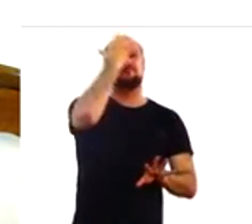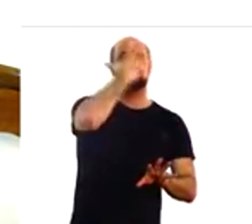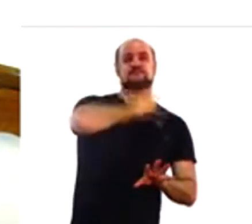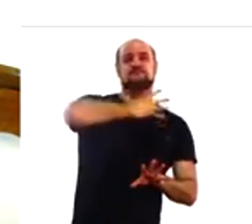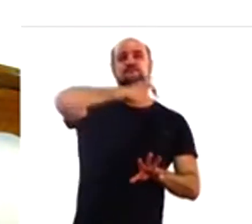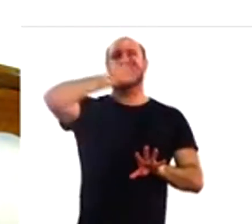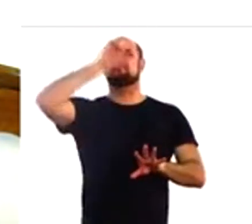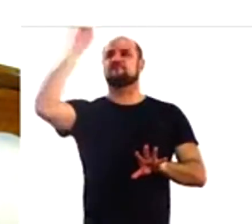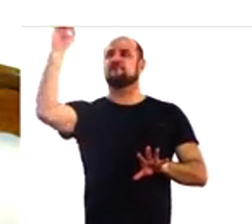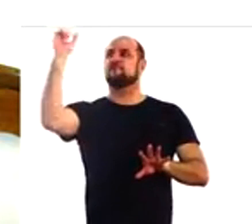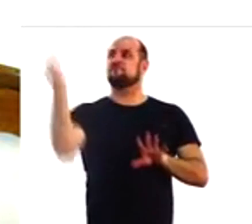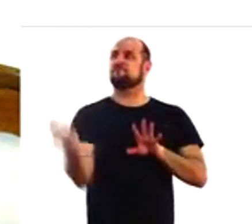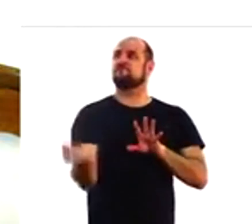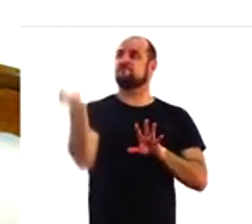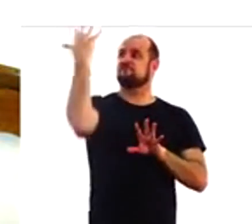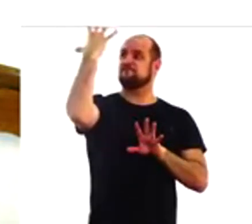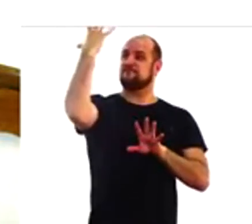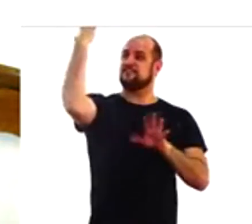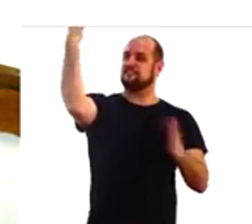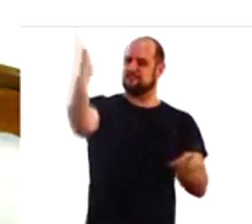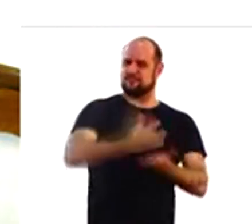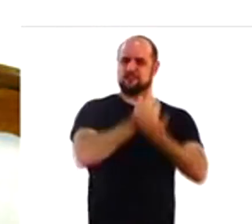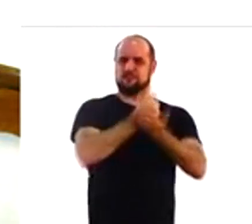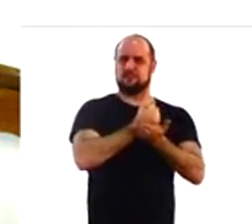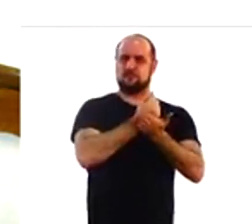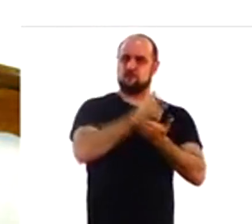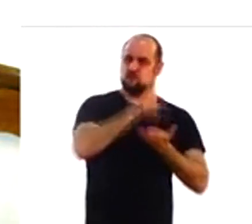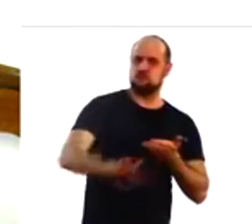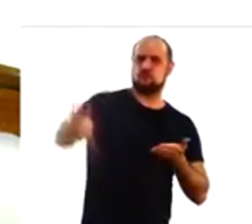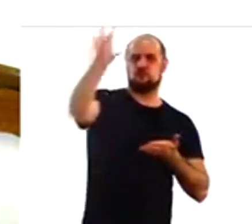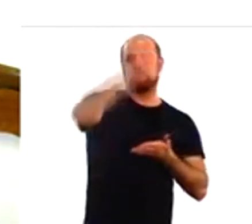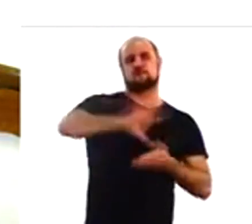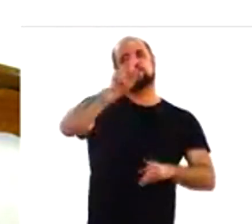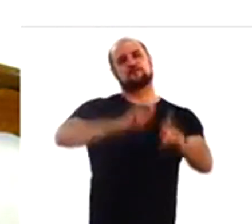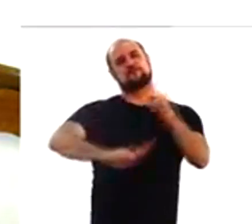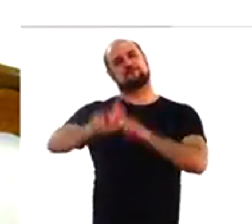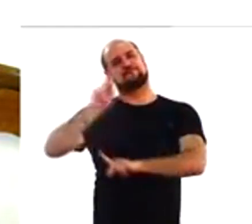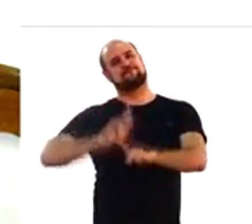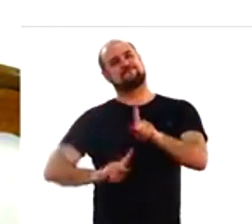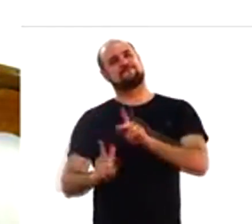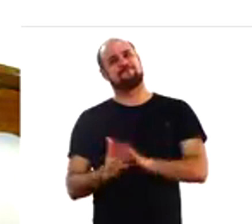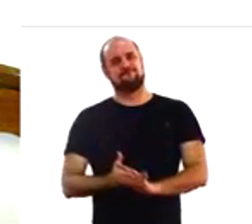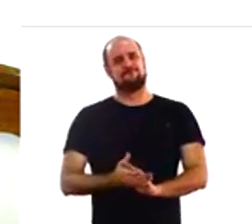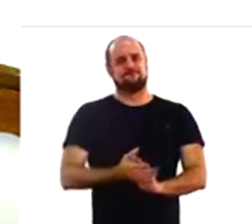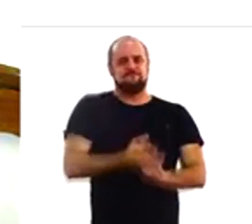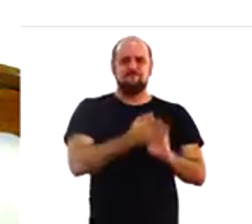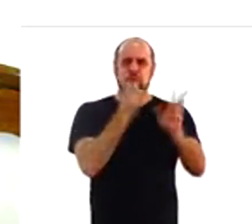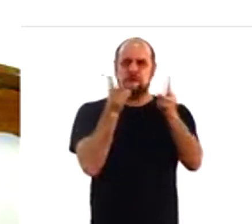se manifestou salvadora a todos os homens. Preste atenção na palavra